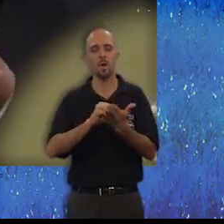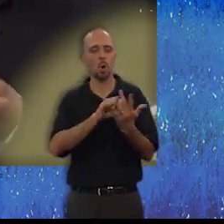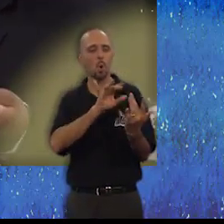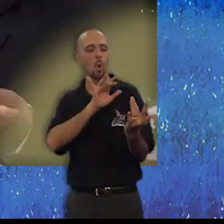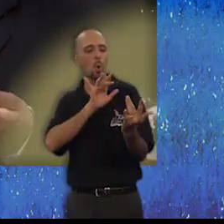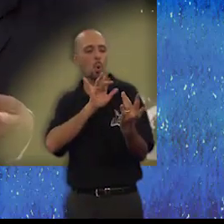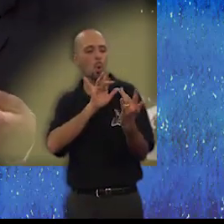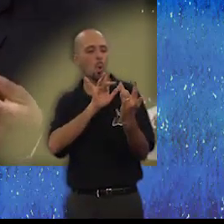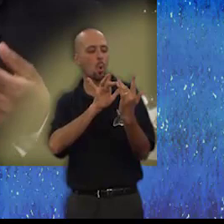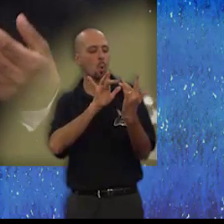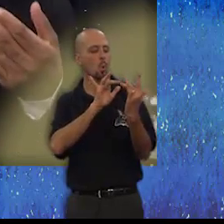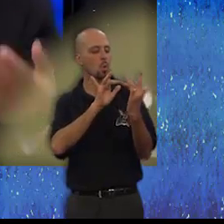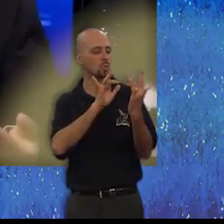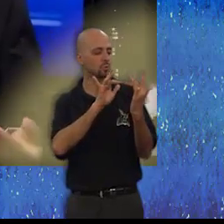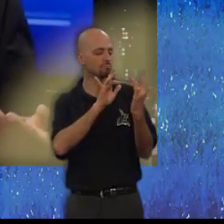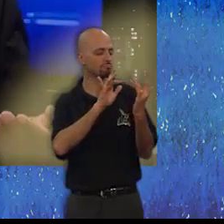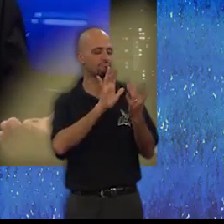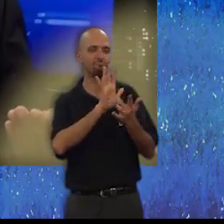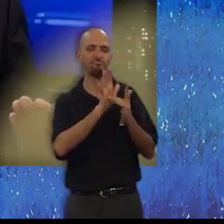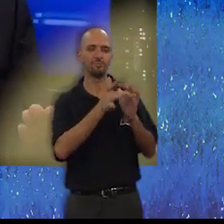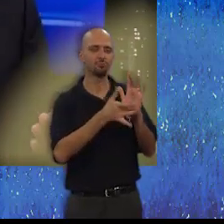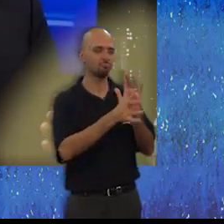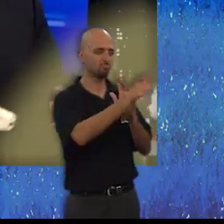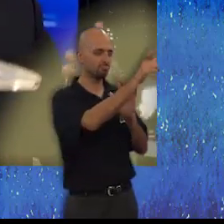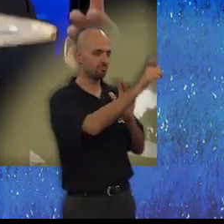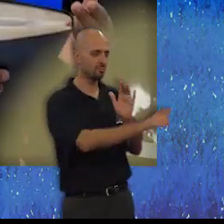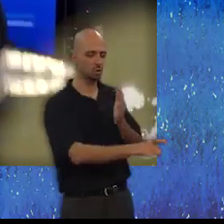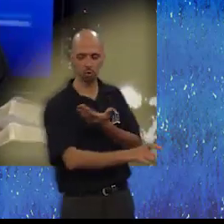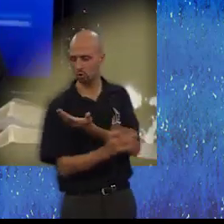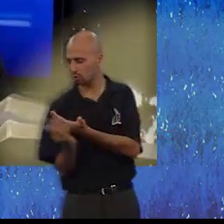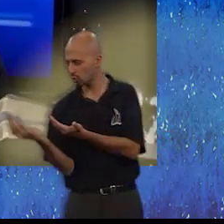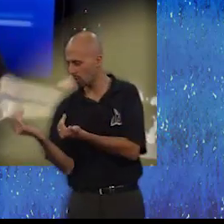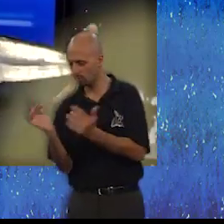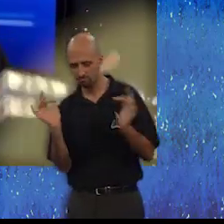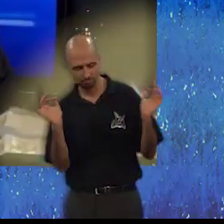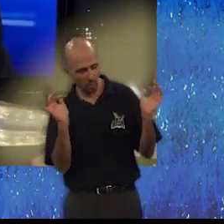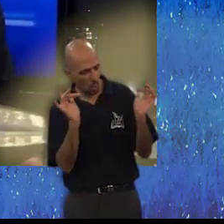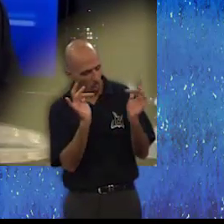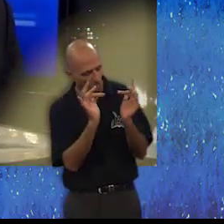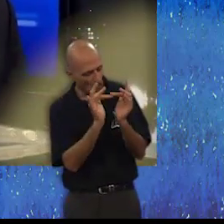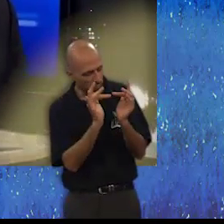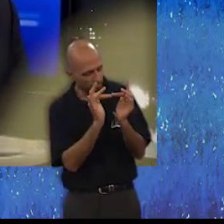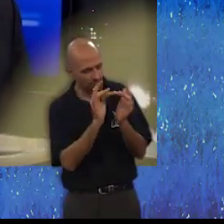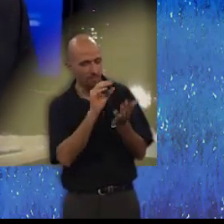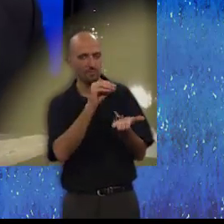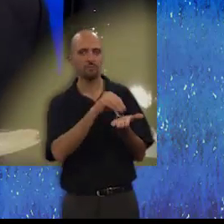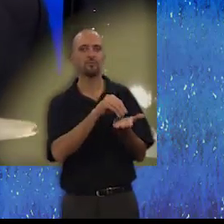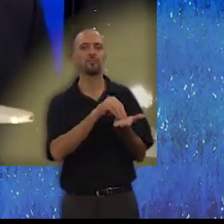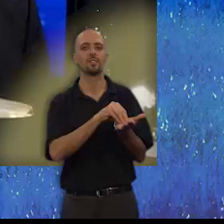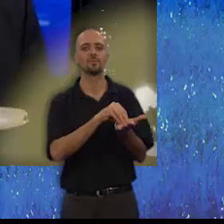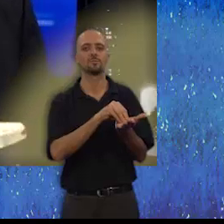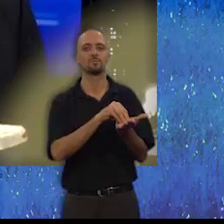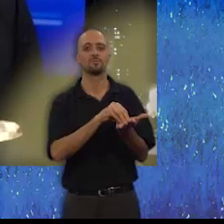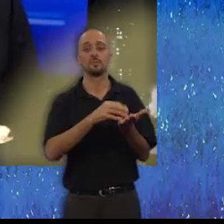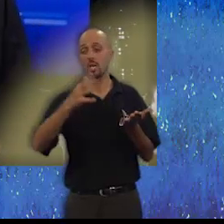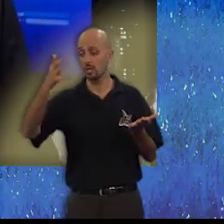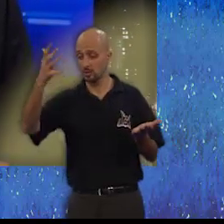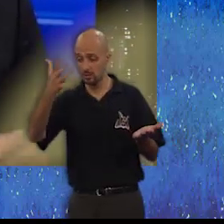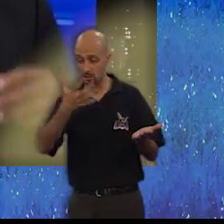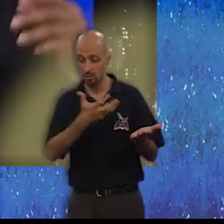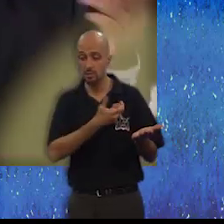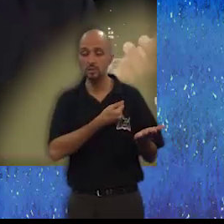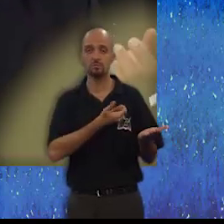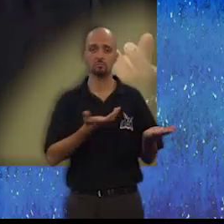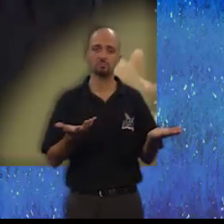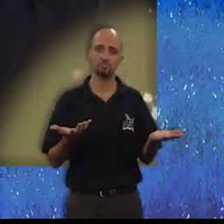com Jesus. O problema desse jovem era justamente não entender o plano da salvação. As pessoas não vão perder a salvação